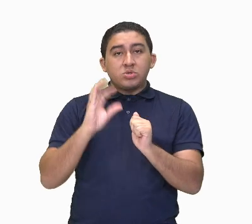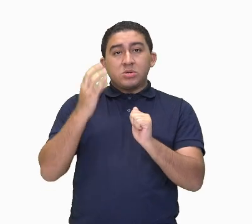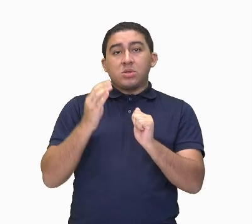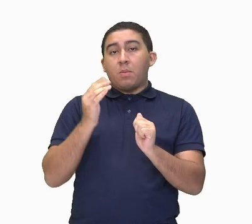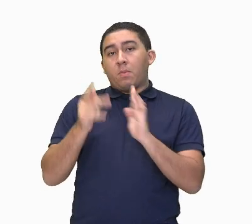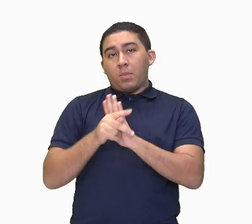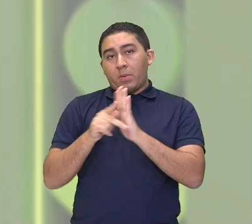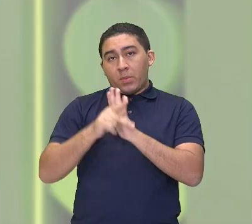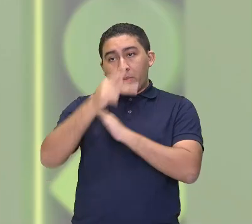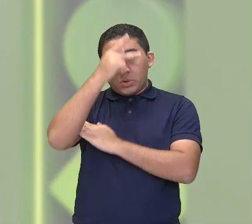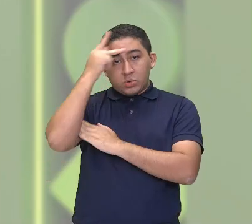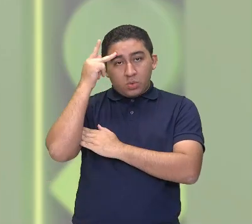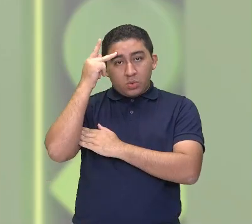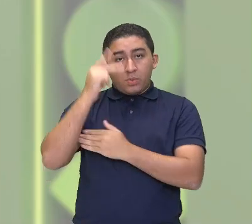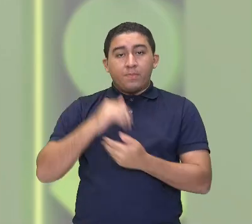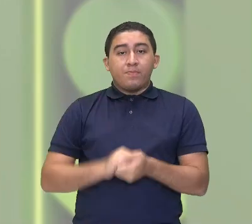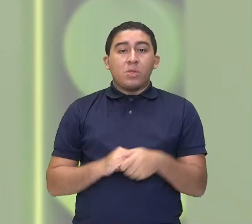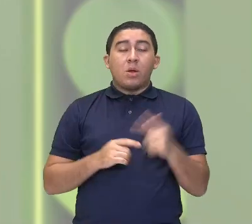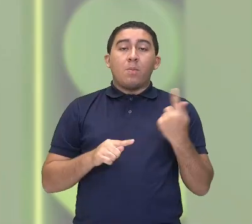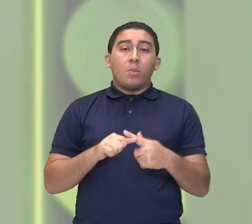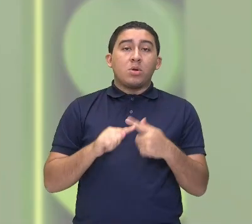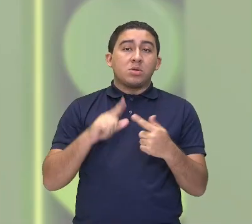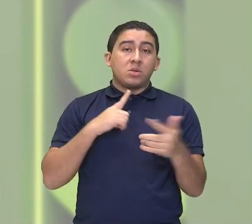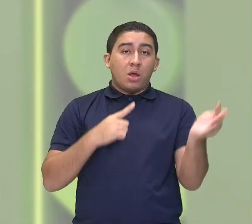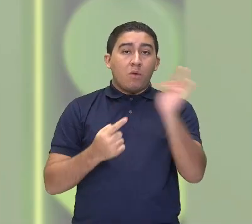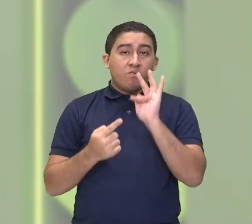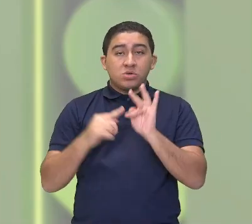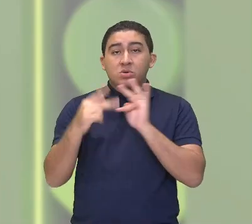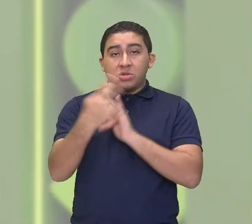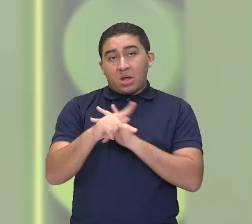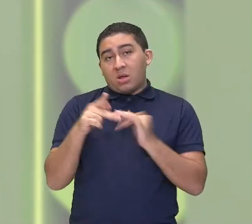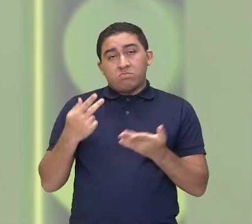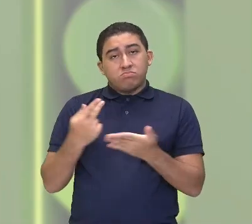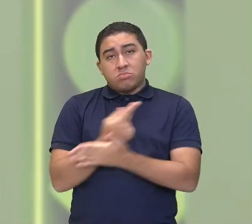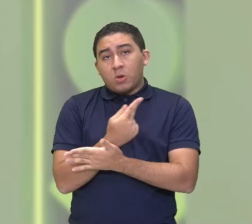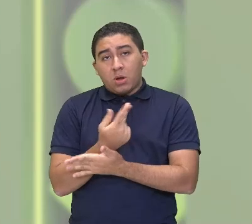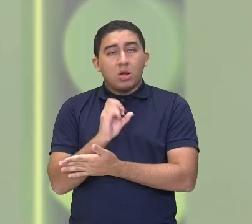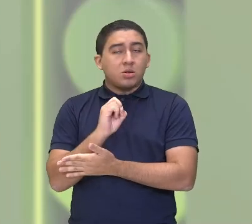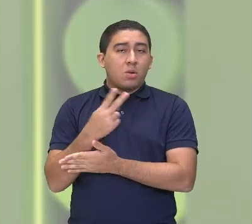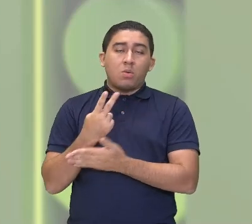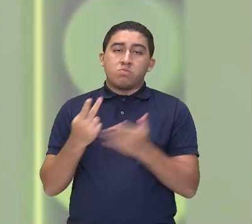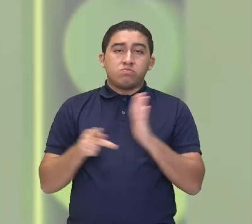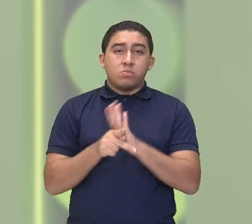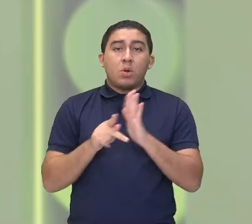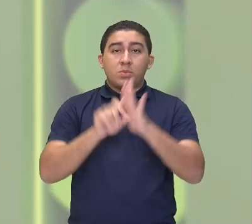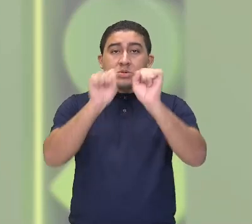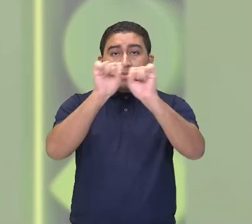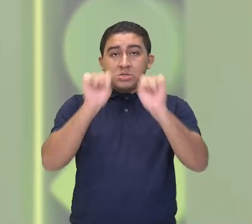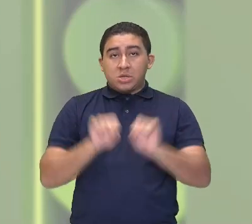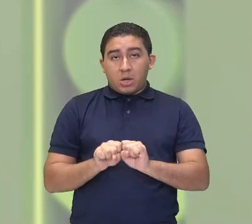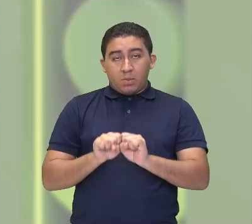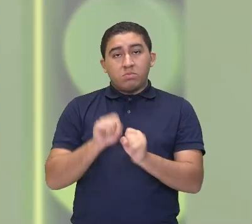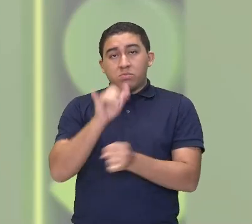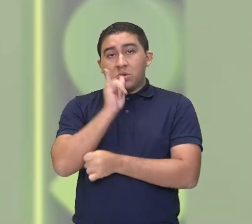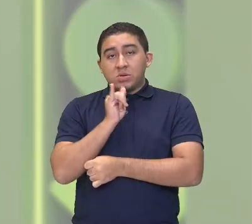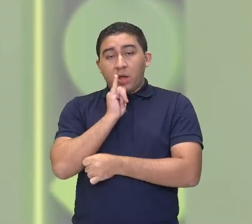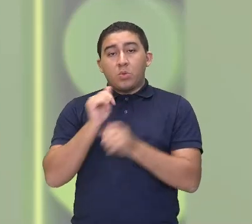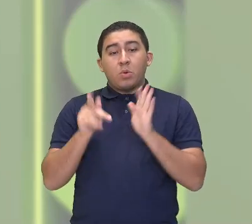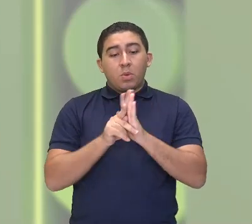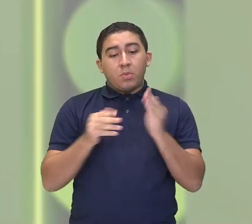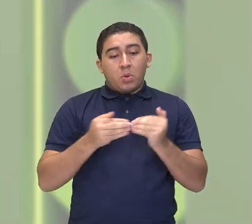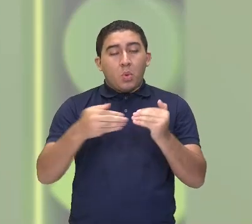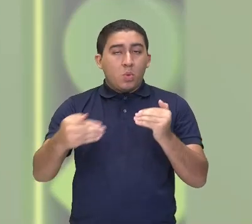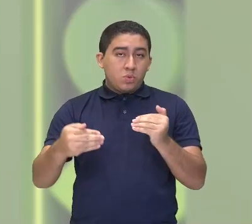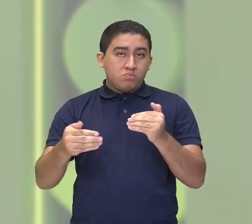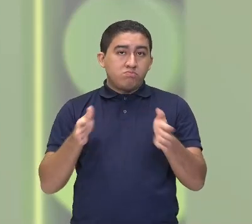para o indivíduo, né, devido a funções inadequadas, né, incorretas ali do sistema nervoso, por exemplo, ao longo de um período